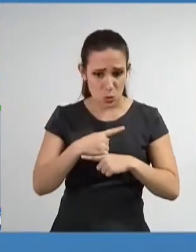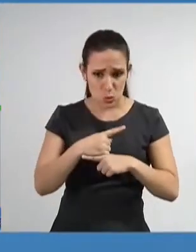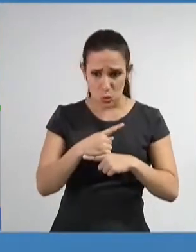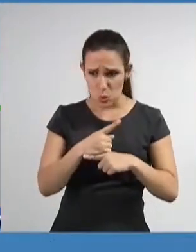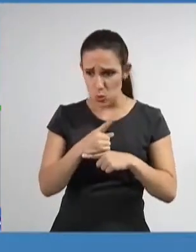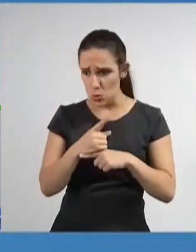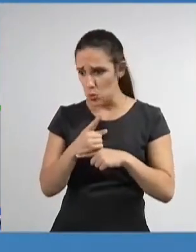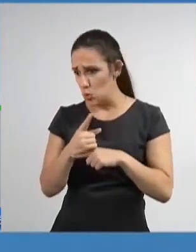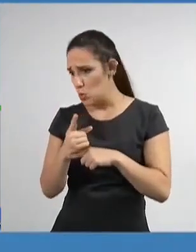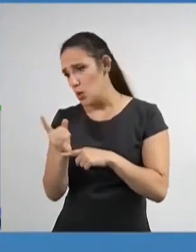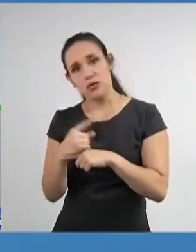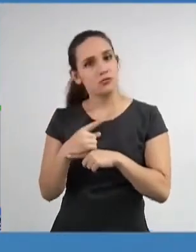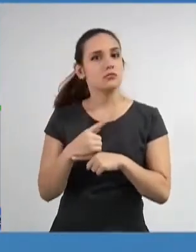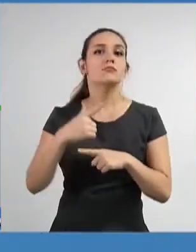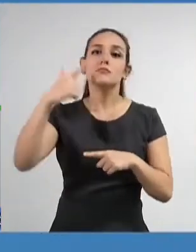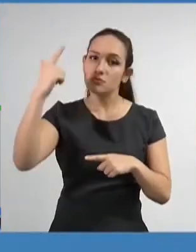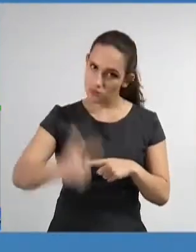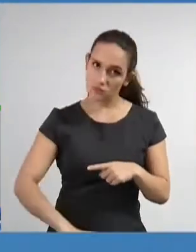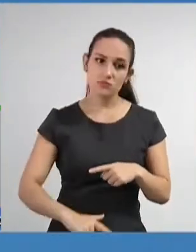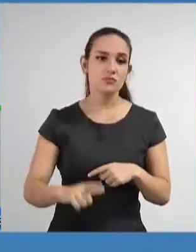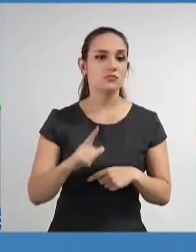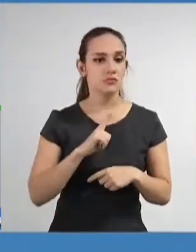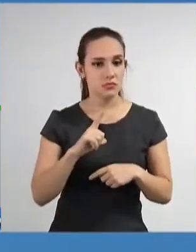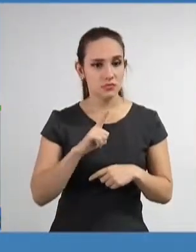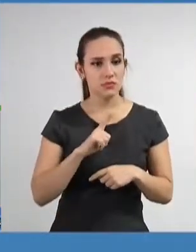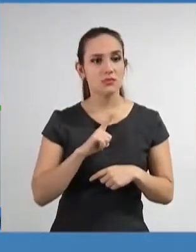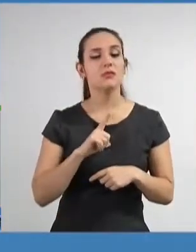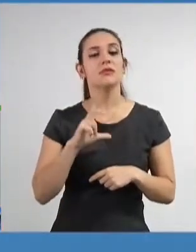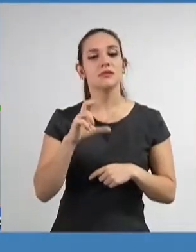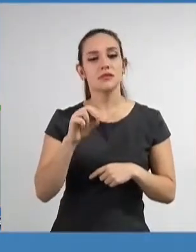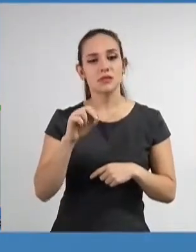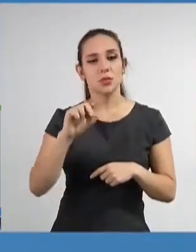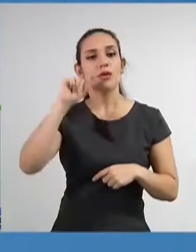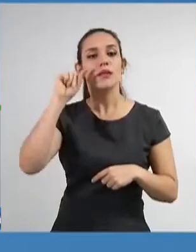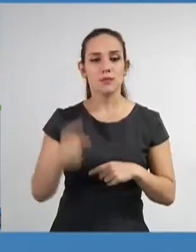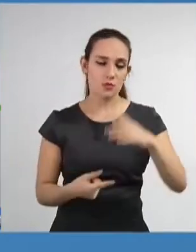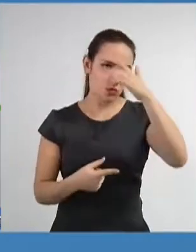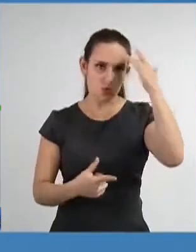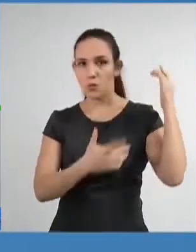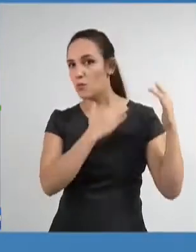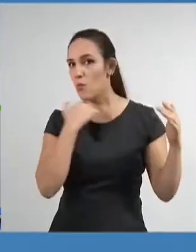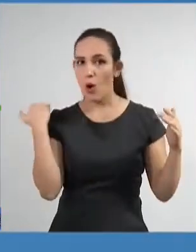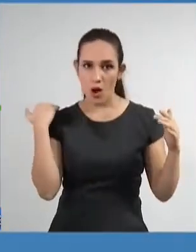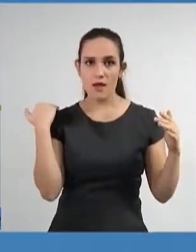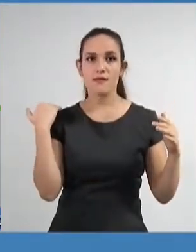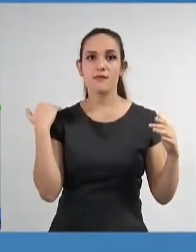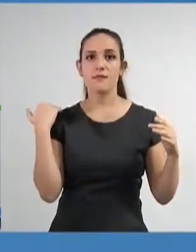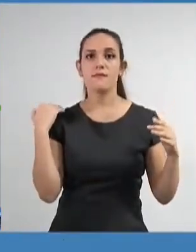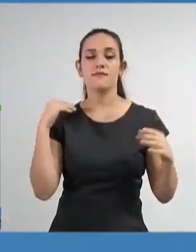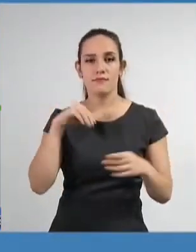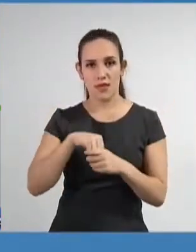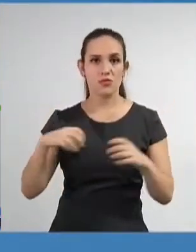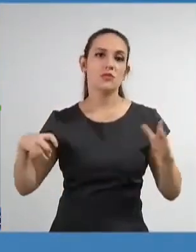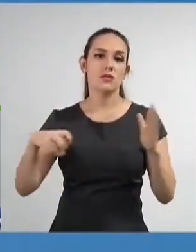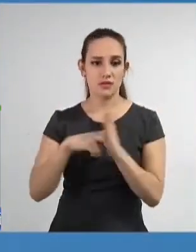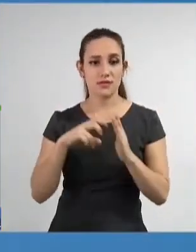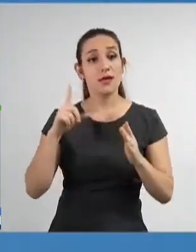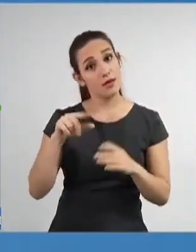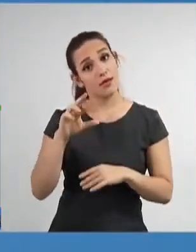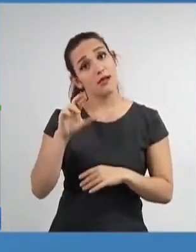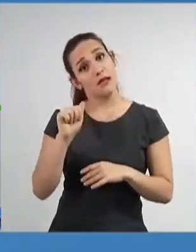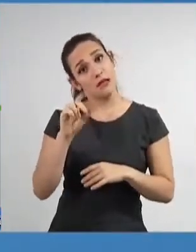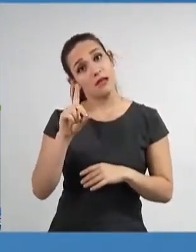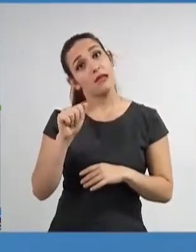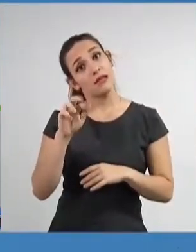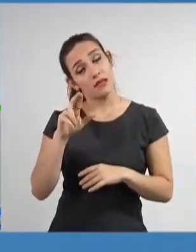nós vamos chegar de novo a 50 mil mortes por ano no Brasil. O radar é uma necessidade, se